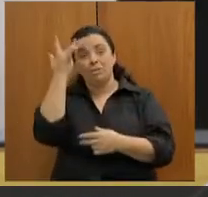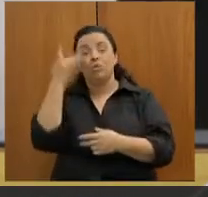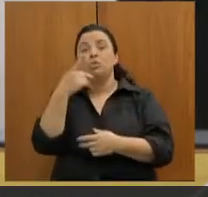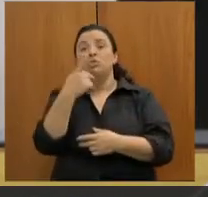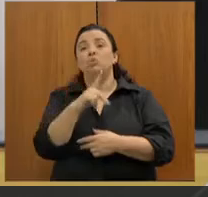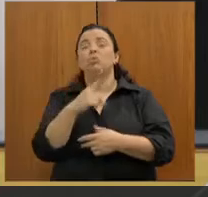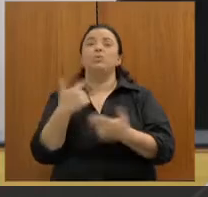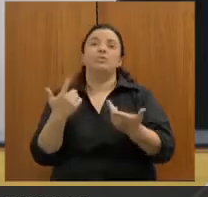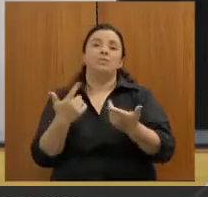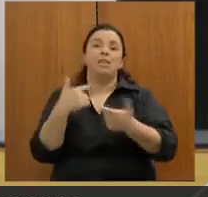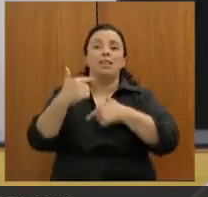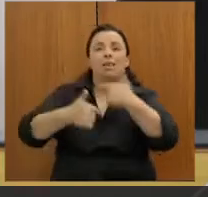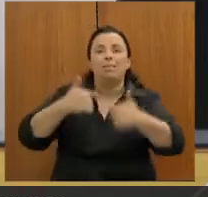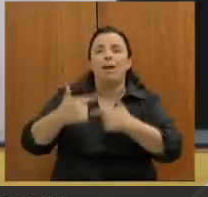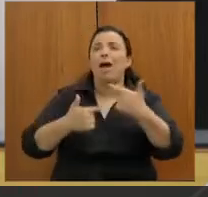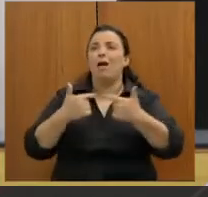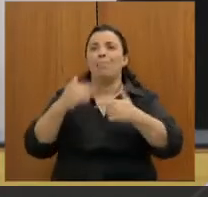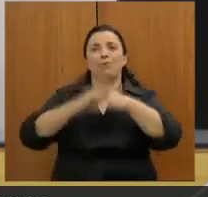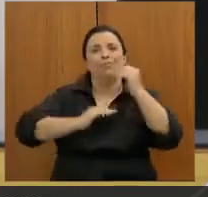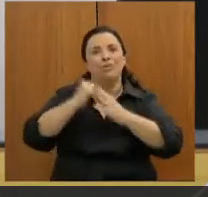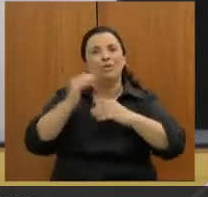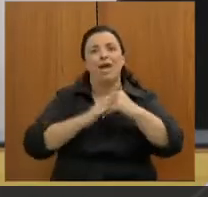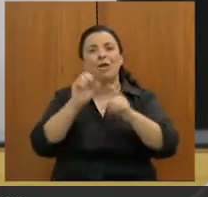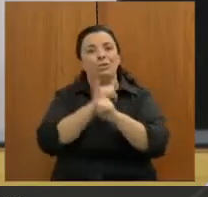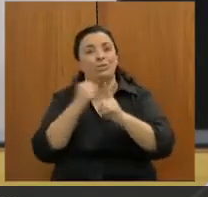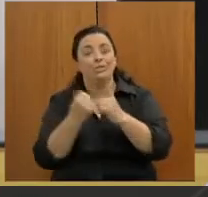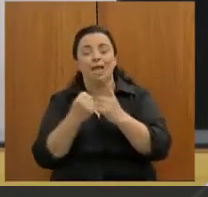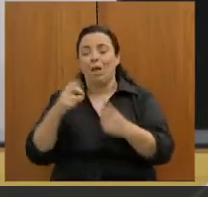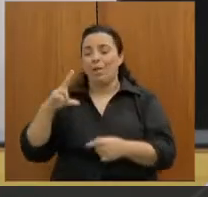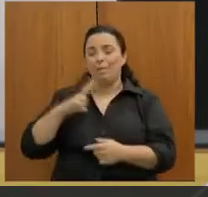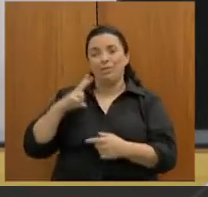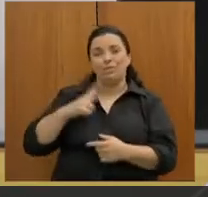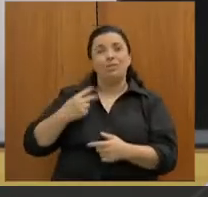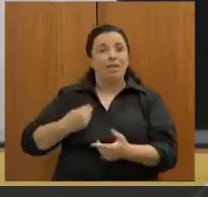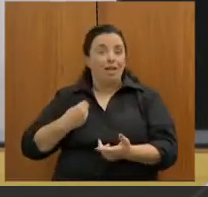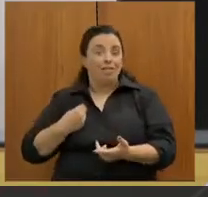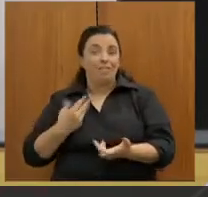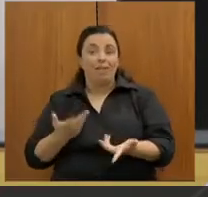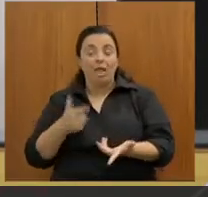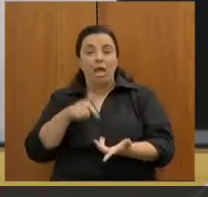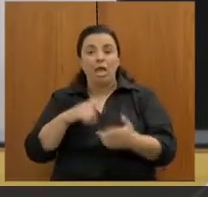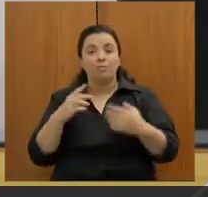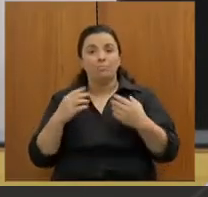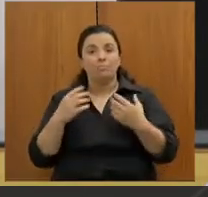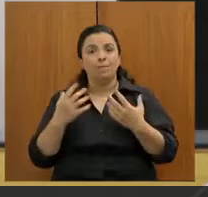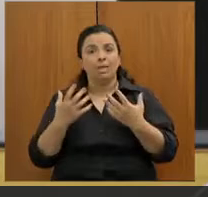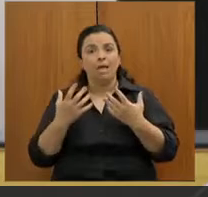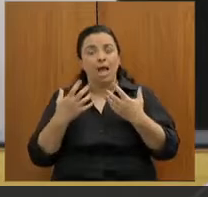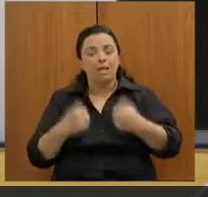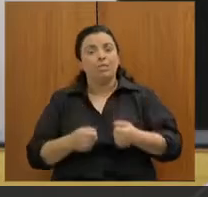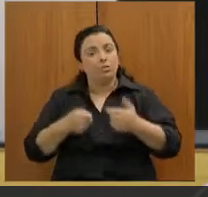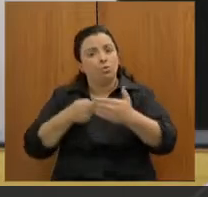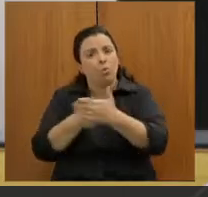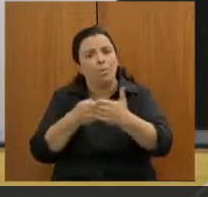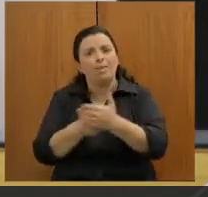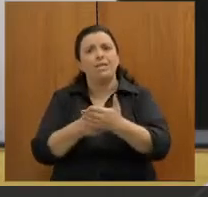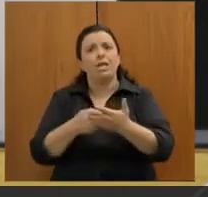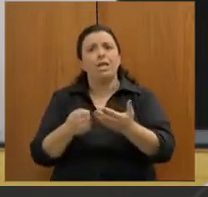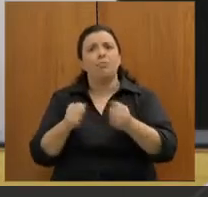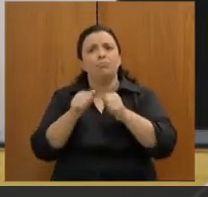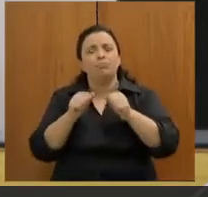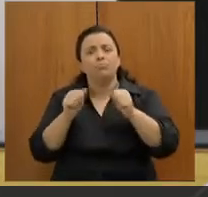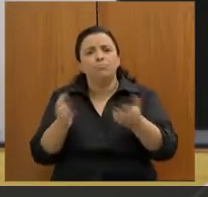profissionais sociais e pessoais se dedicam a combater concientizar e sal